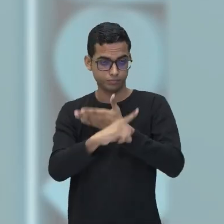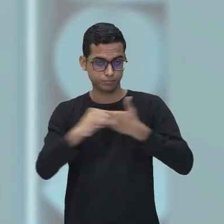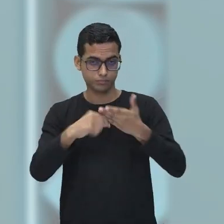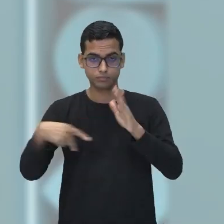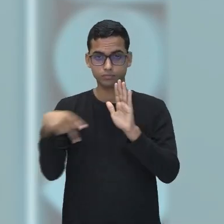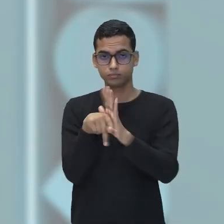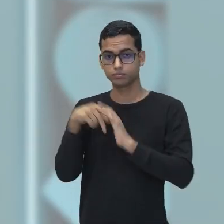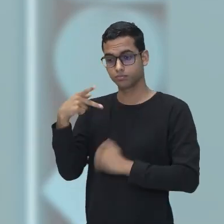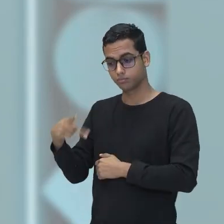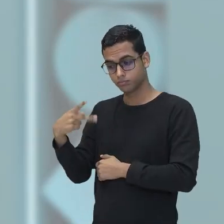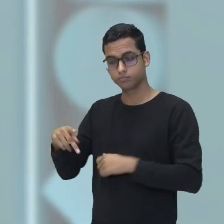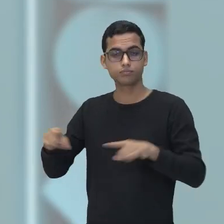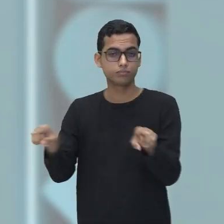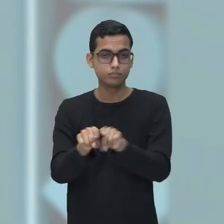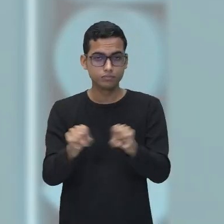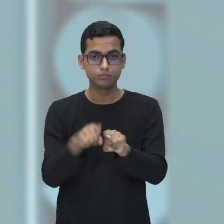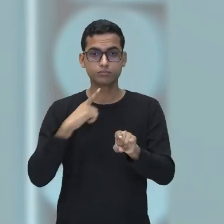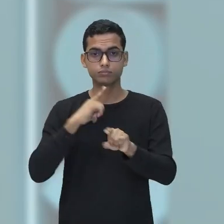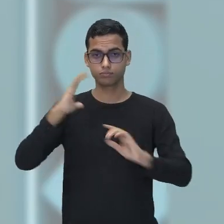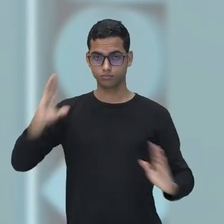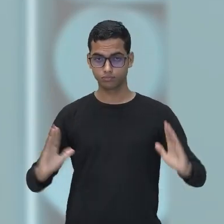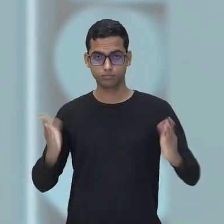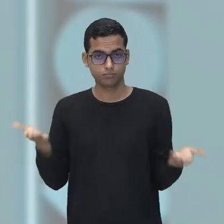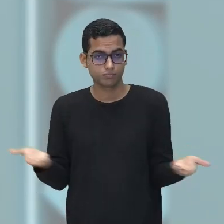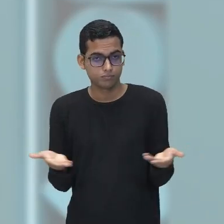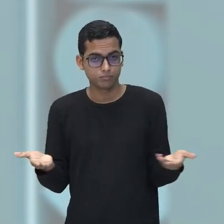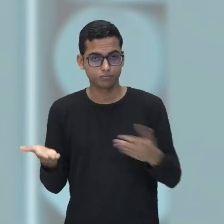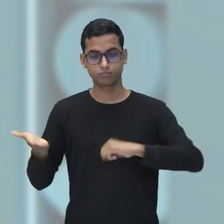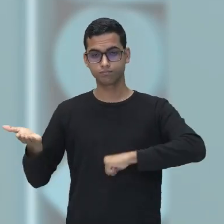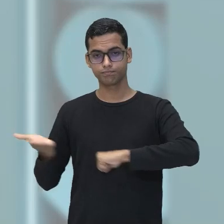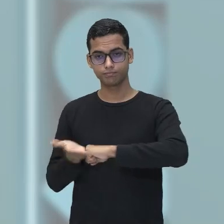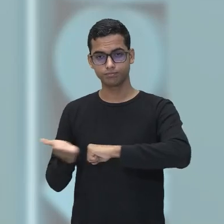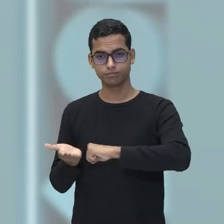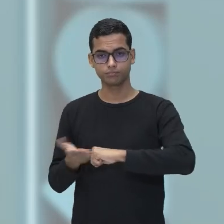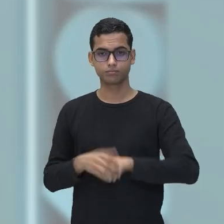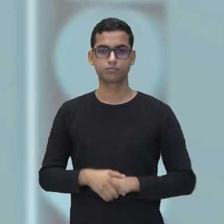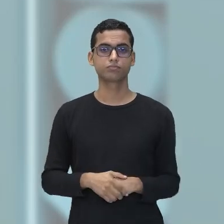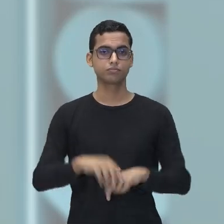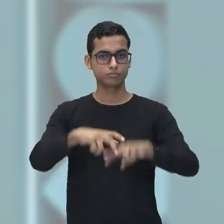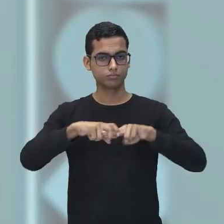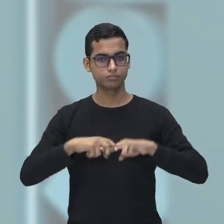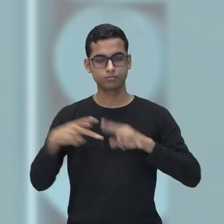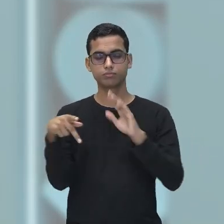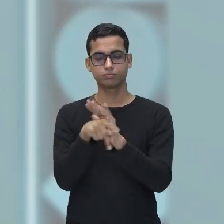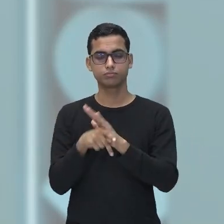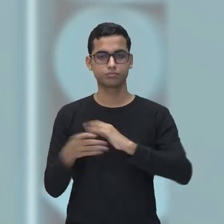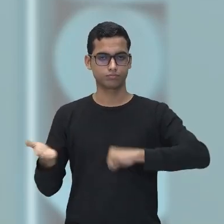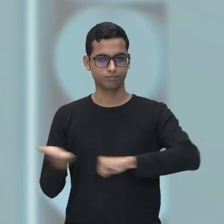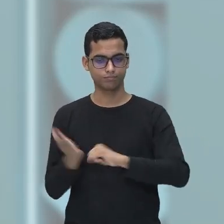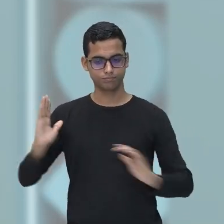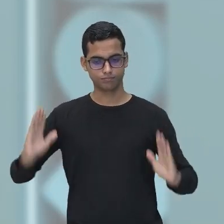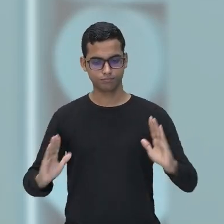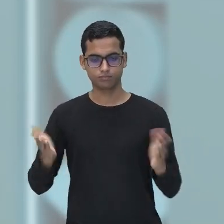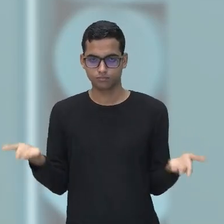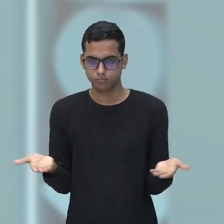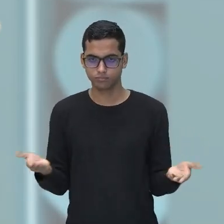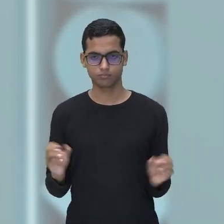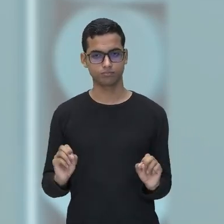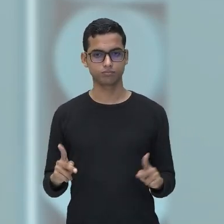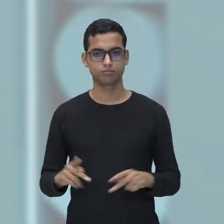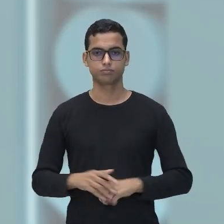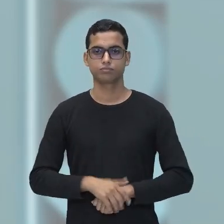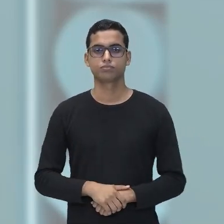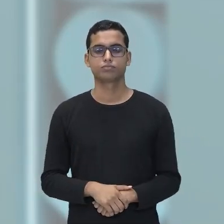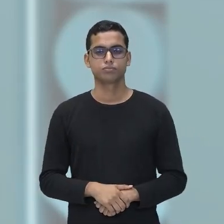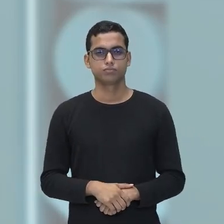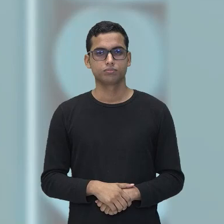país, na atualidade, na contemporaneidade. Por isso que são tendências contemporâneas, ok? E